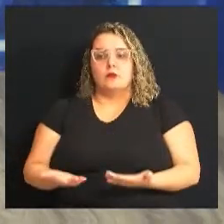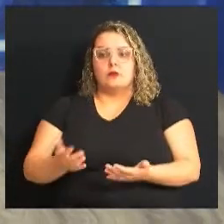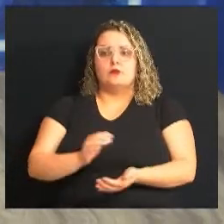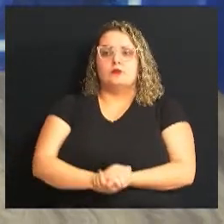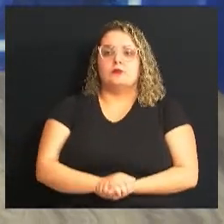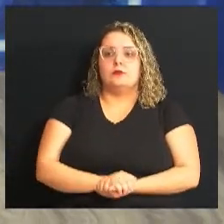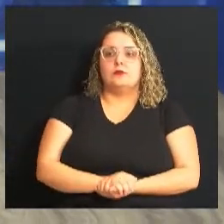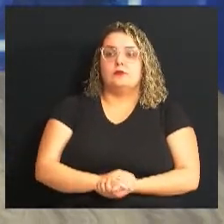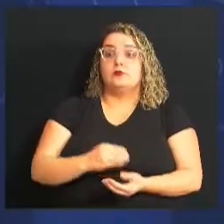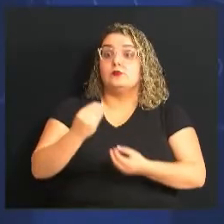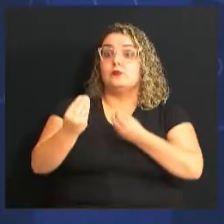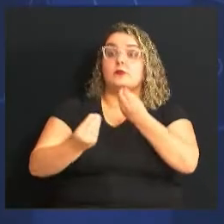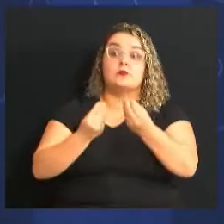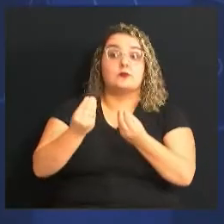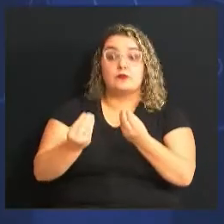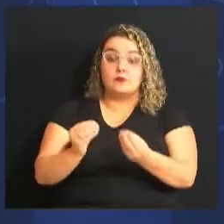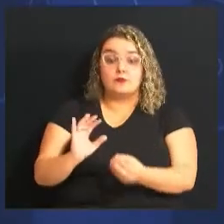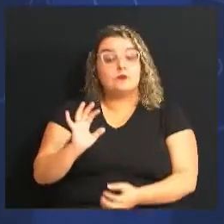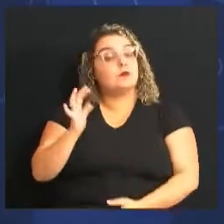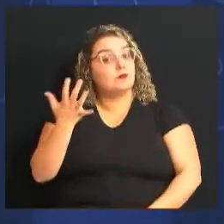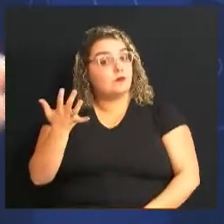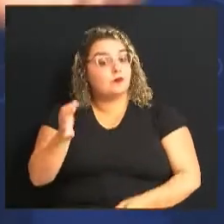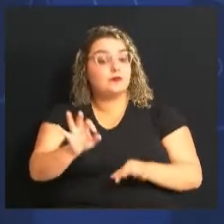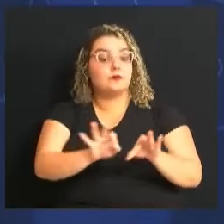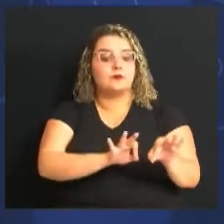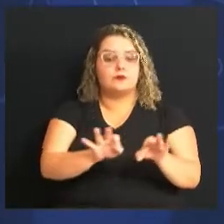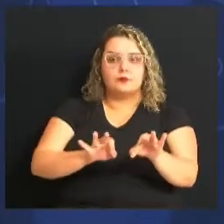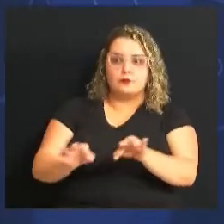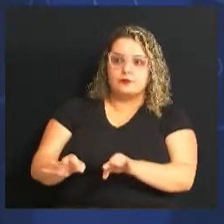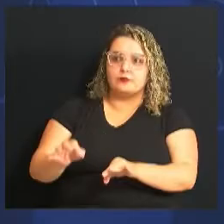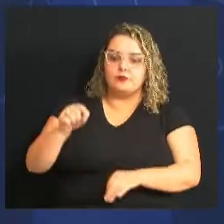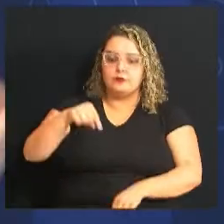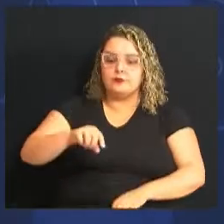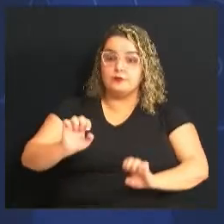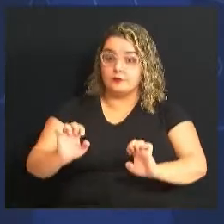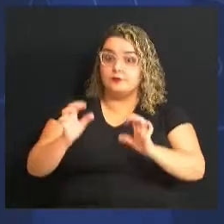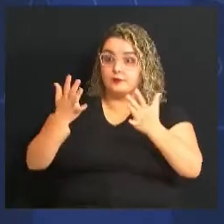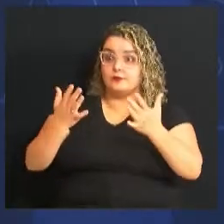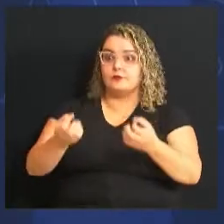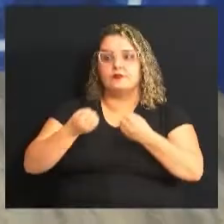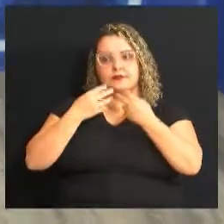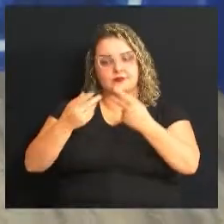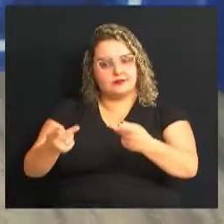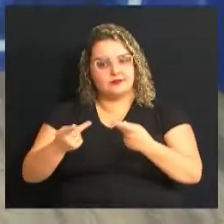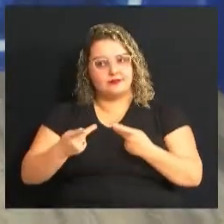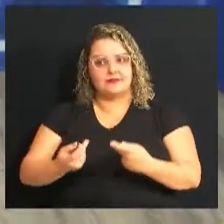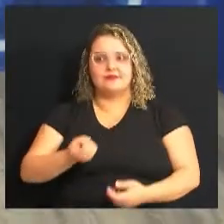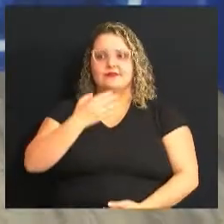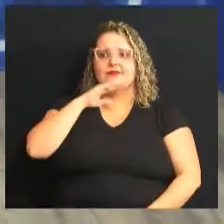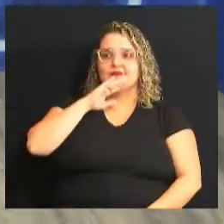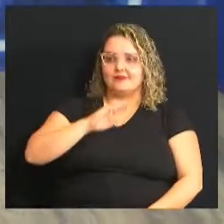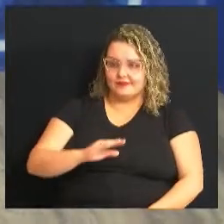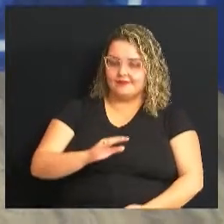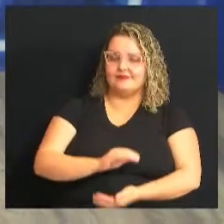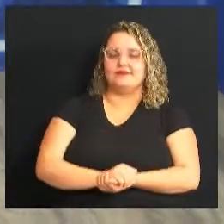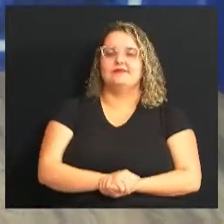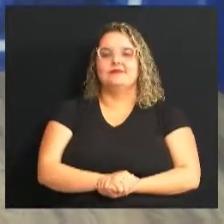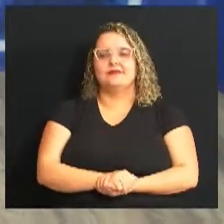como foi ou como está sendo a preparação para este evento? Seja bem-vindo e boa tarde.